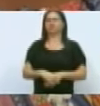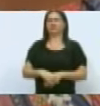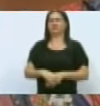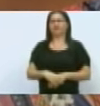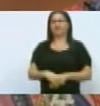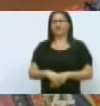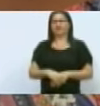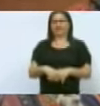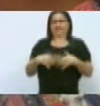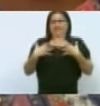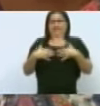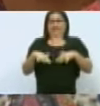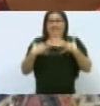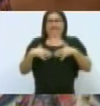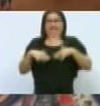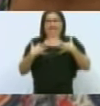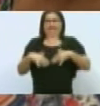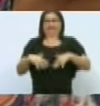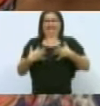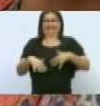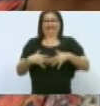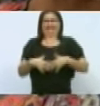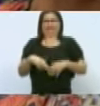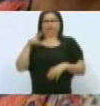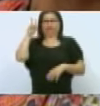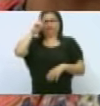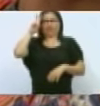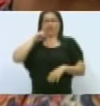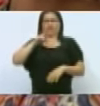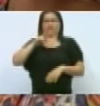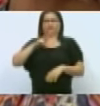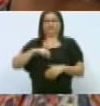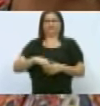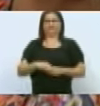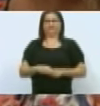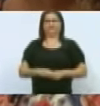toda... Deixa eu ver se eu lembro, ó.